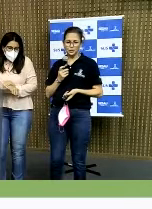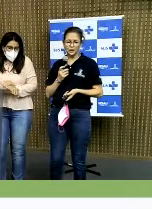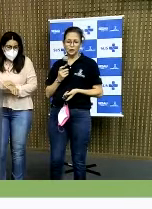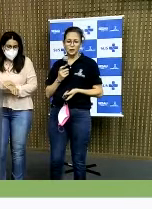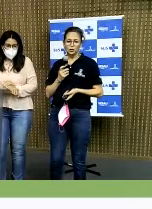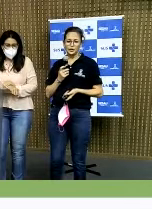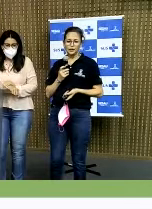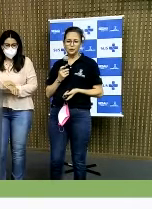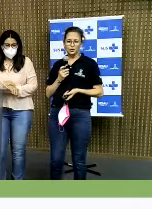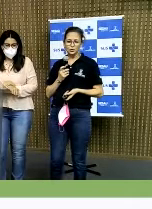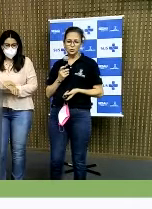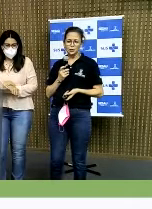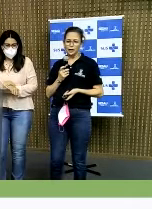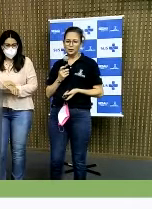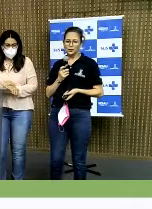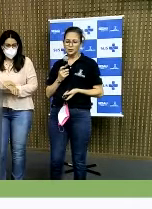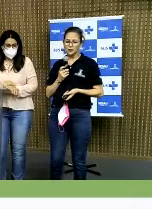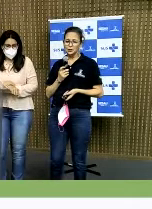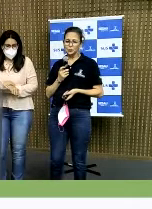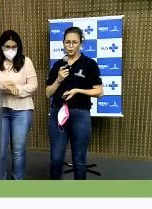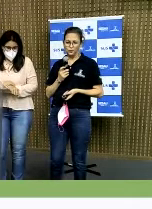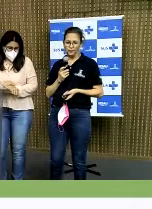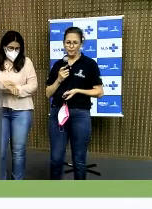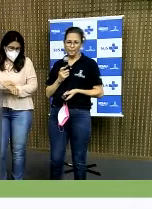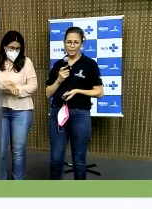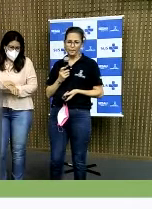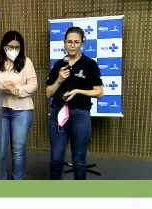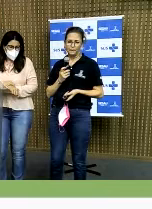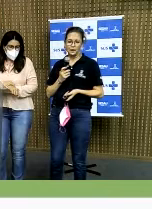solicitantes 11, coordenadores 1, reguladores 1.